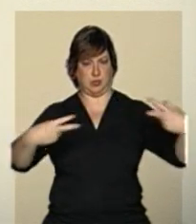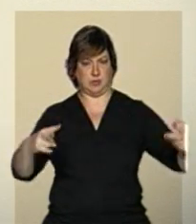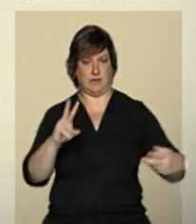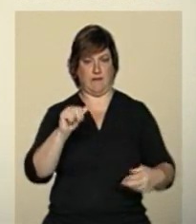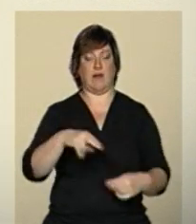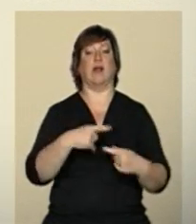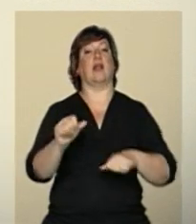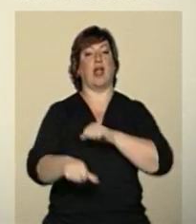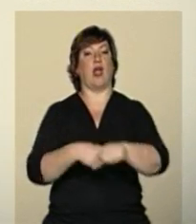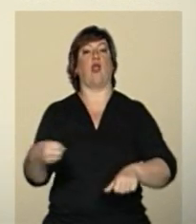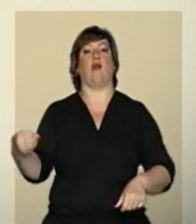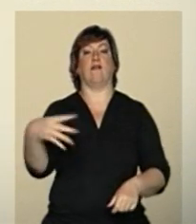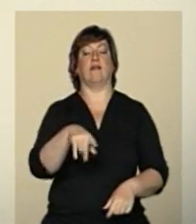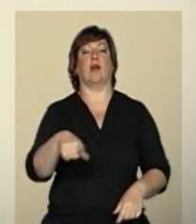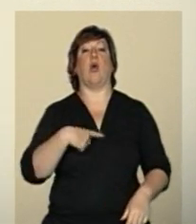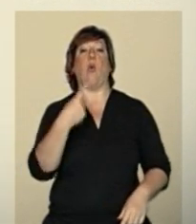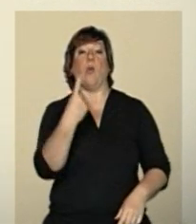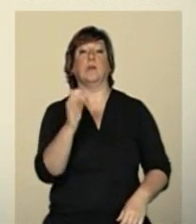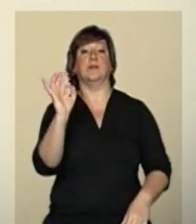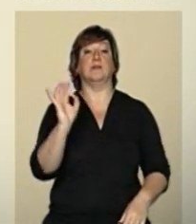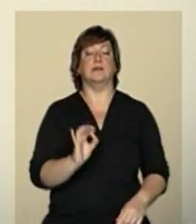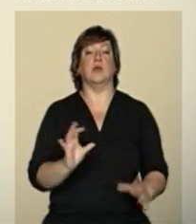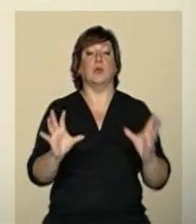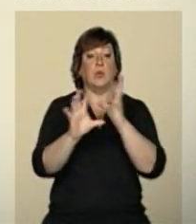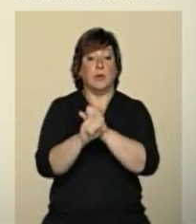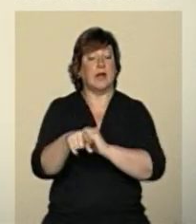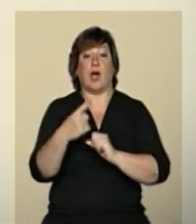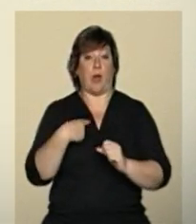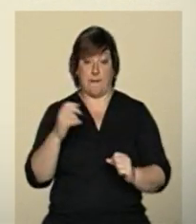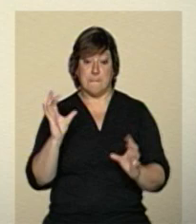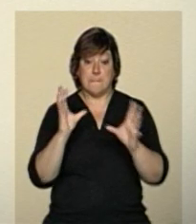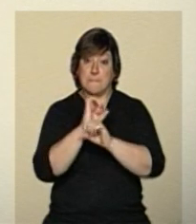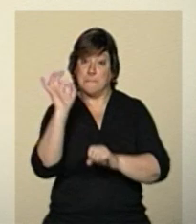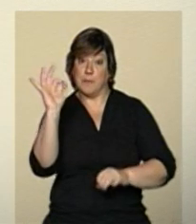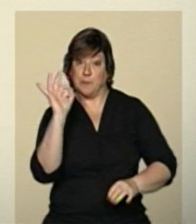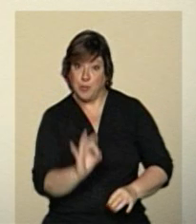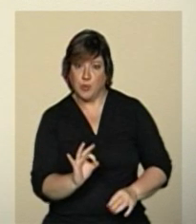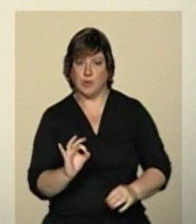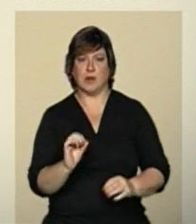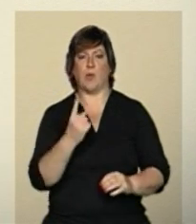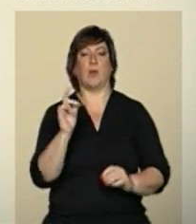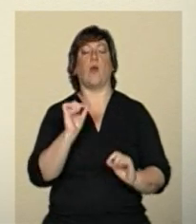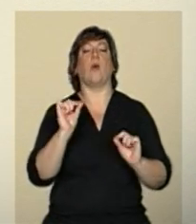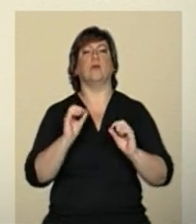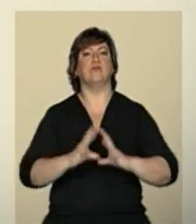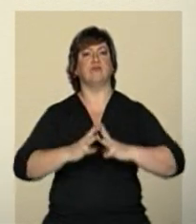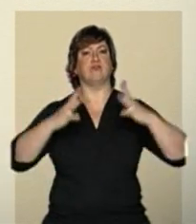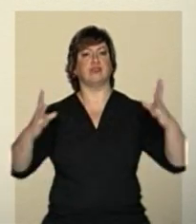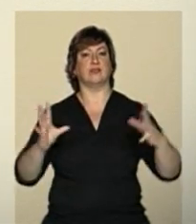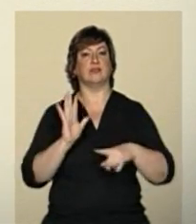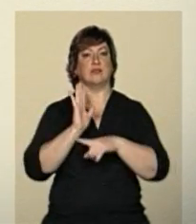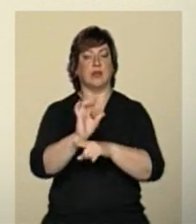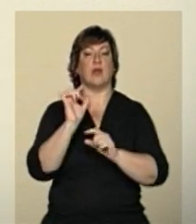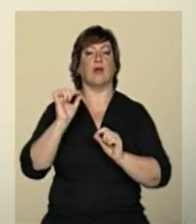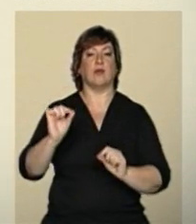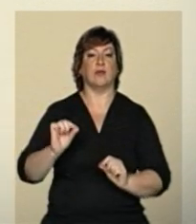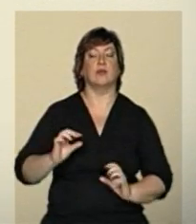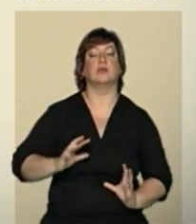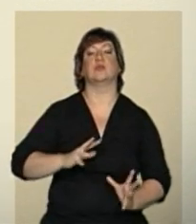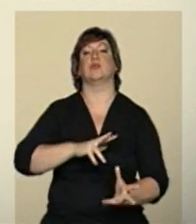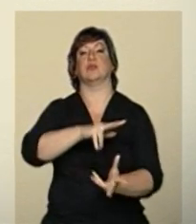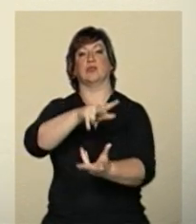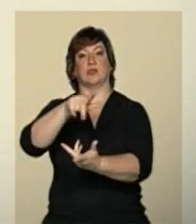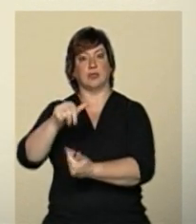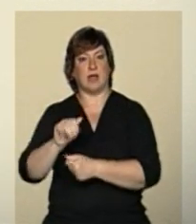é renovável. Um percentual que nos deixa muito à frente do resto do mundo, que tem uma matriz concentrada